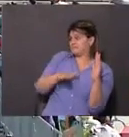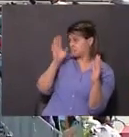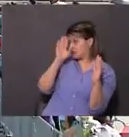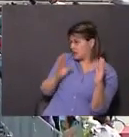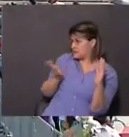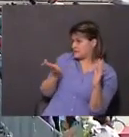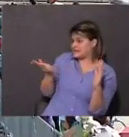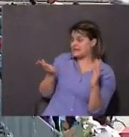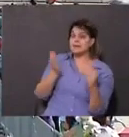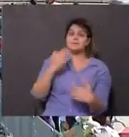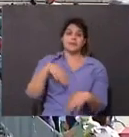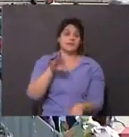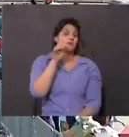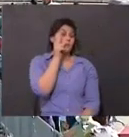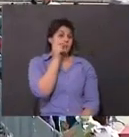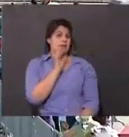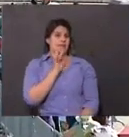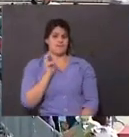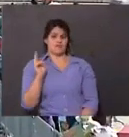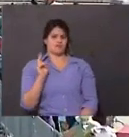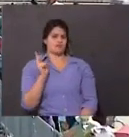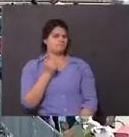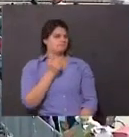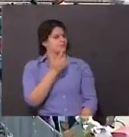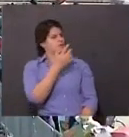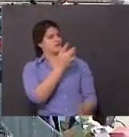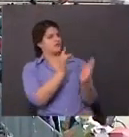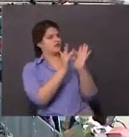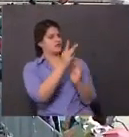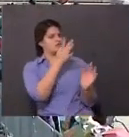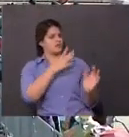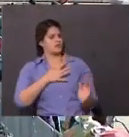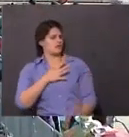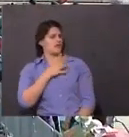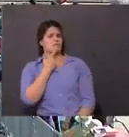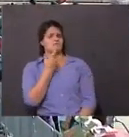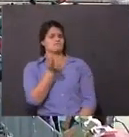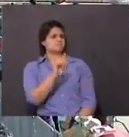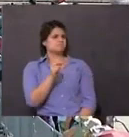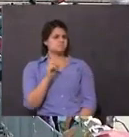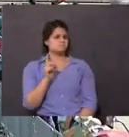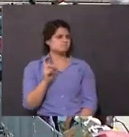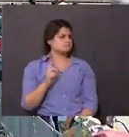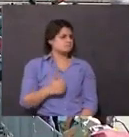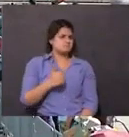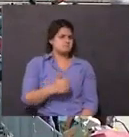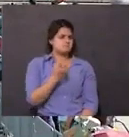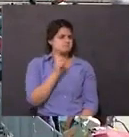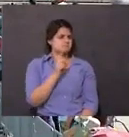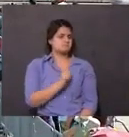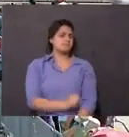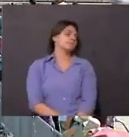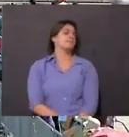Mas eles não entenderam as palavras que Jesus lhes disse.